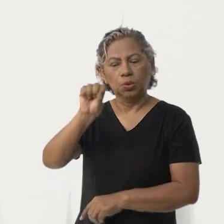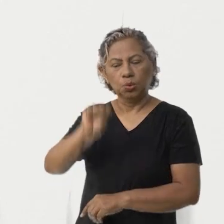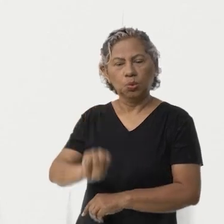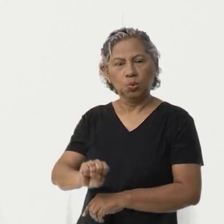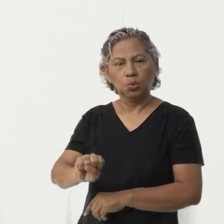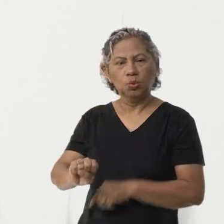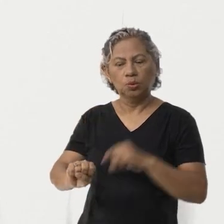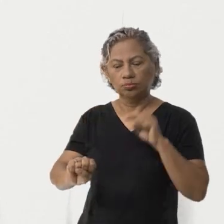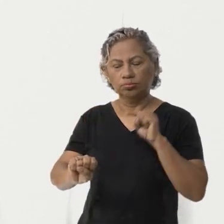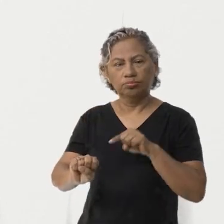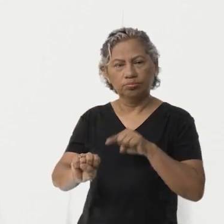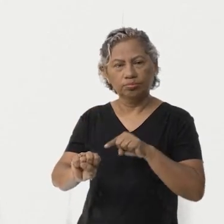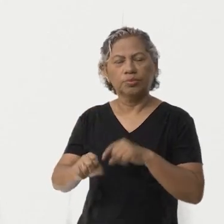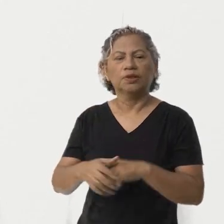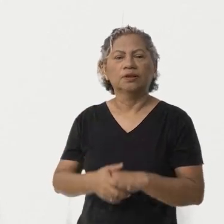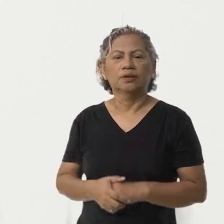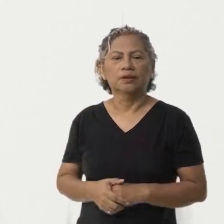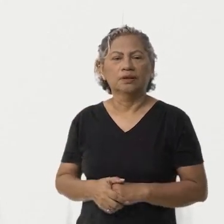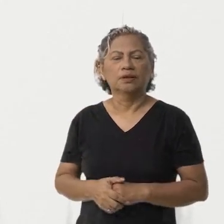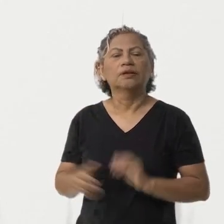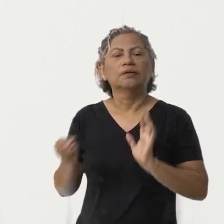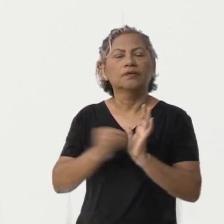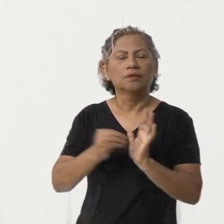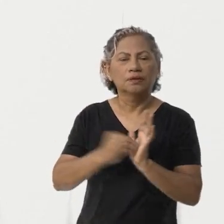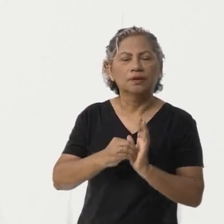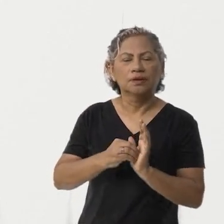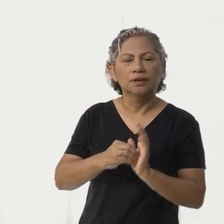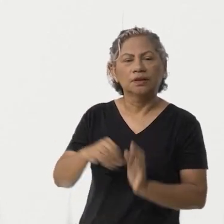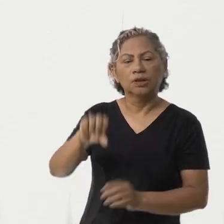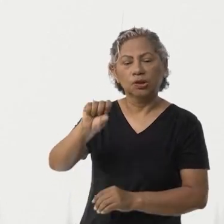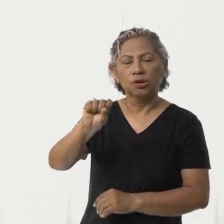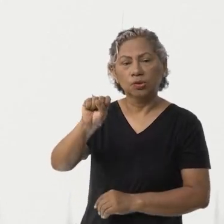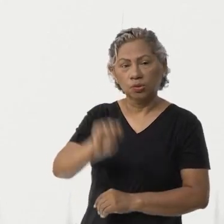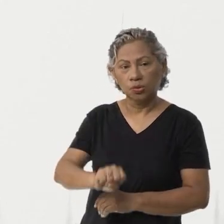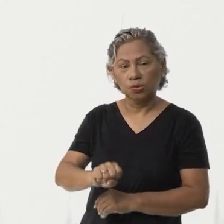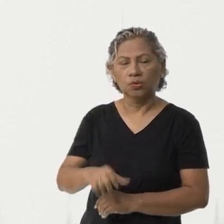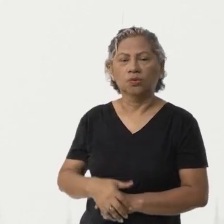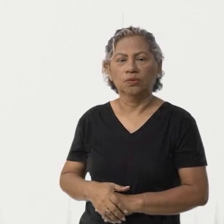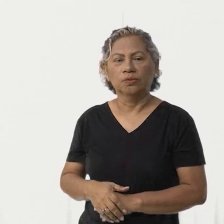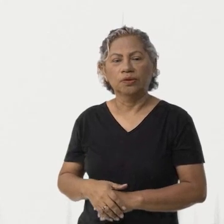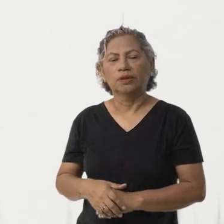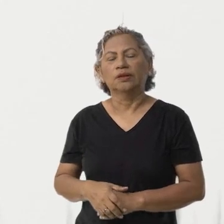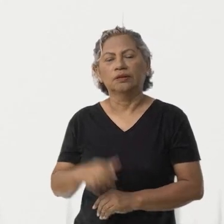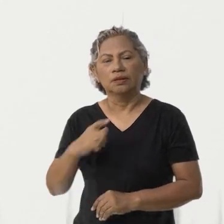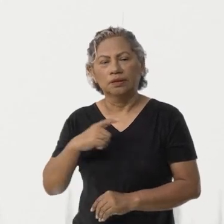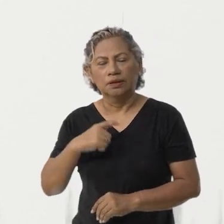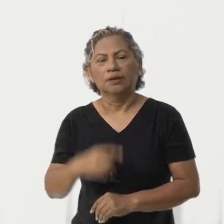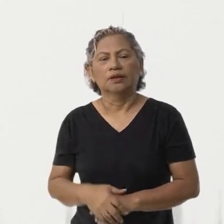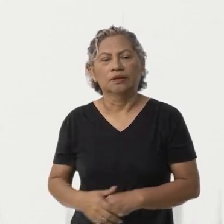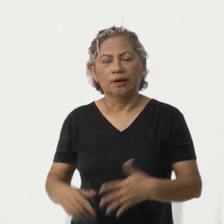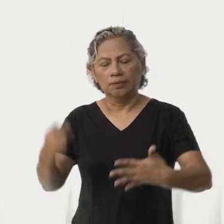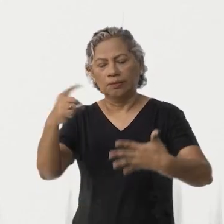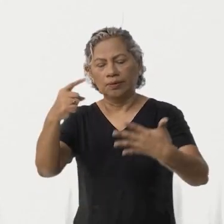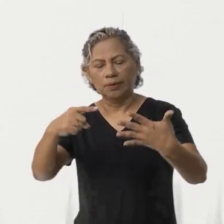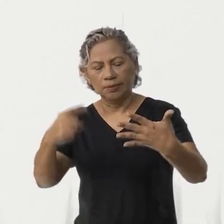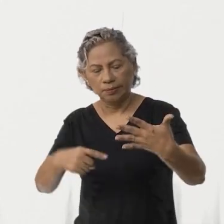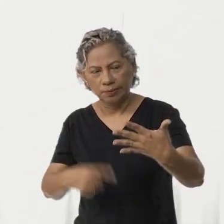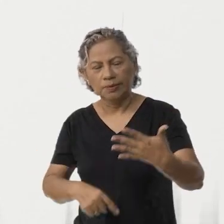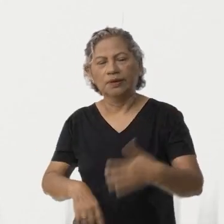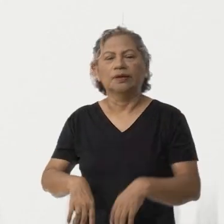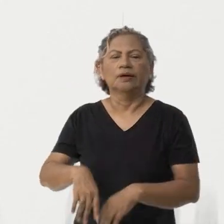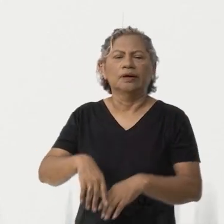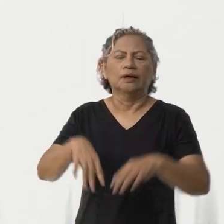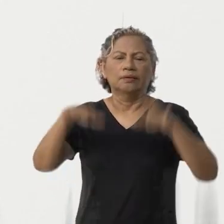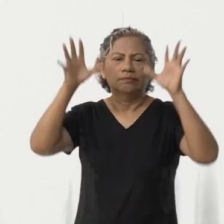vamos ter a região do sudeste e essa que sobrou é a região sul. Então, o norte é